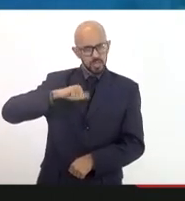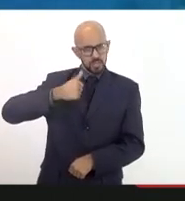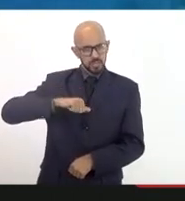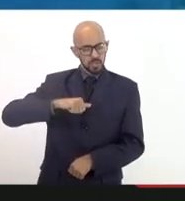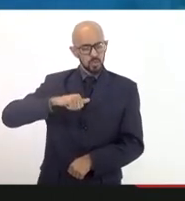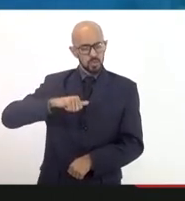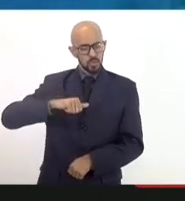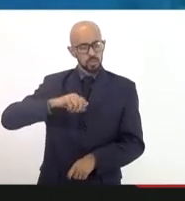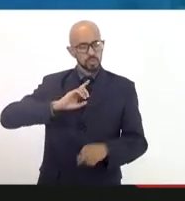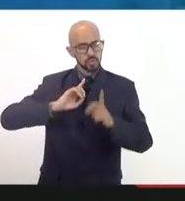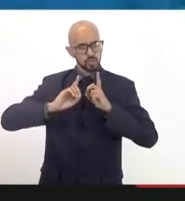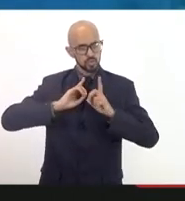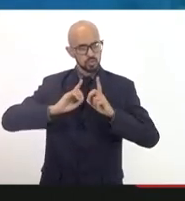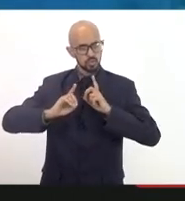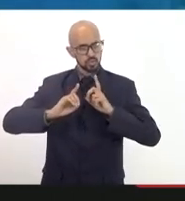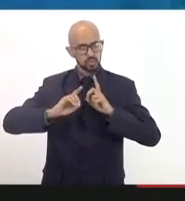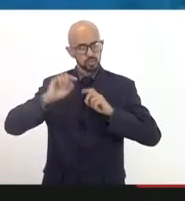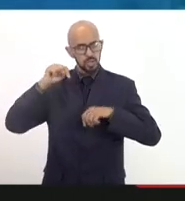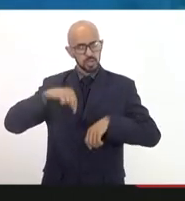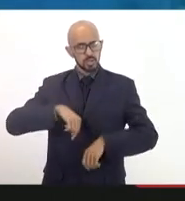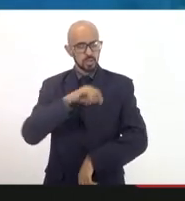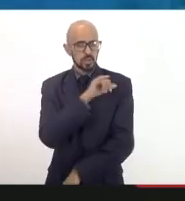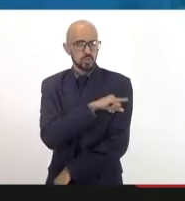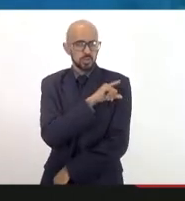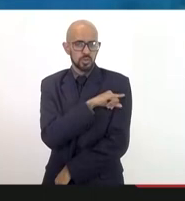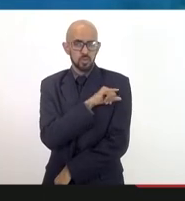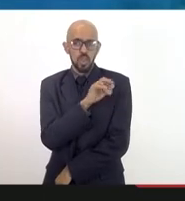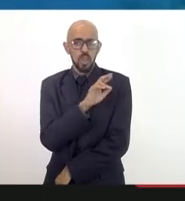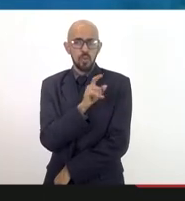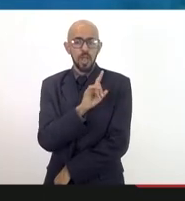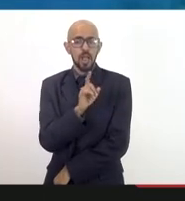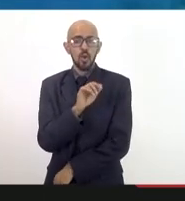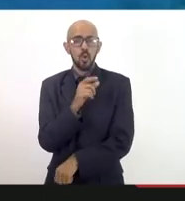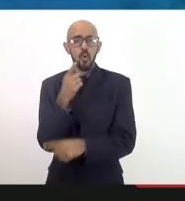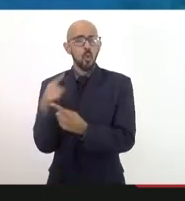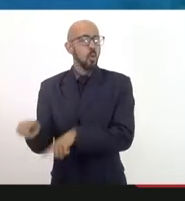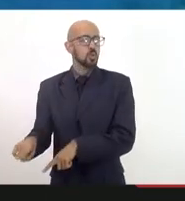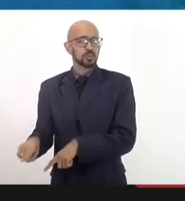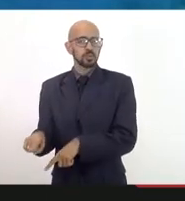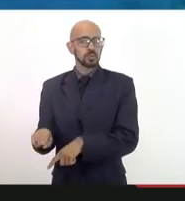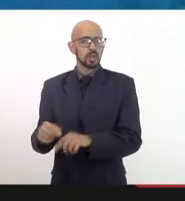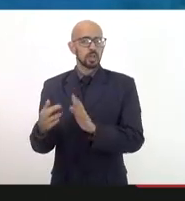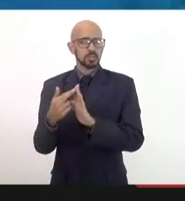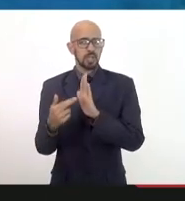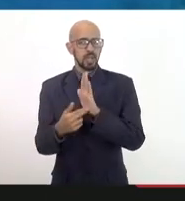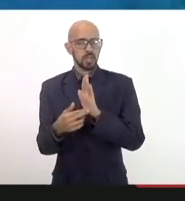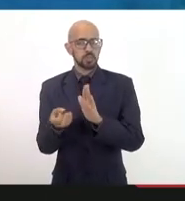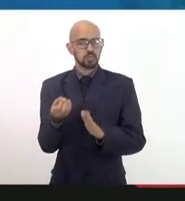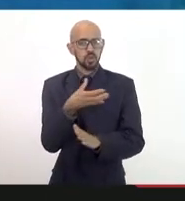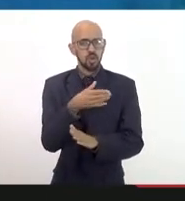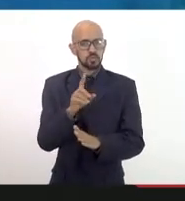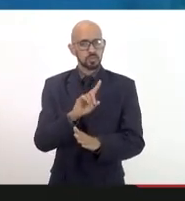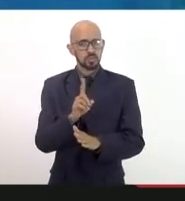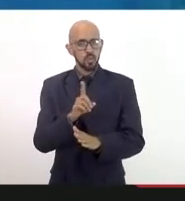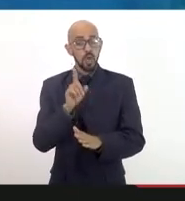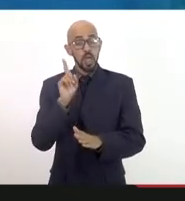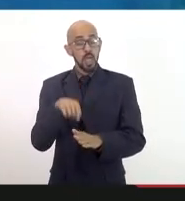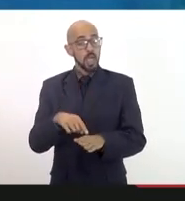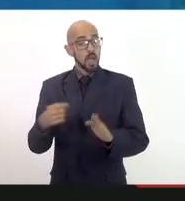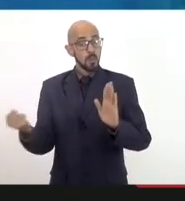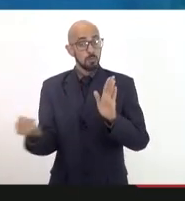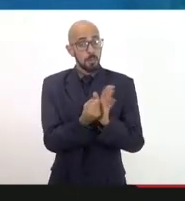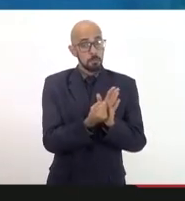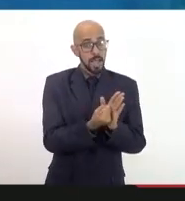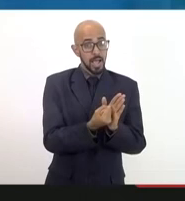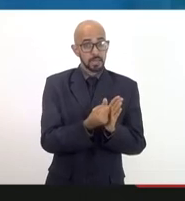Janeiro, a flexibilização, nós não somos contra a flexibilização, nós somos a favor de um pacto com a vida, não um pacto com a morte.